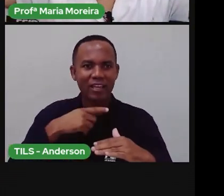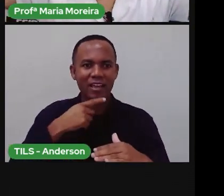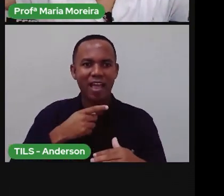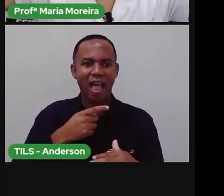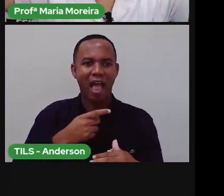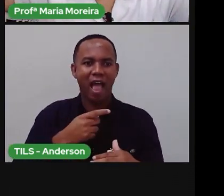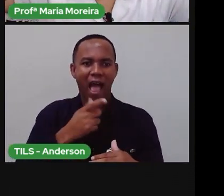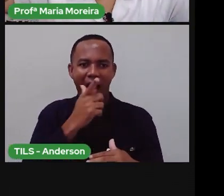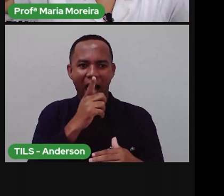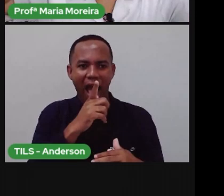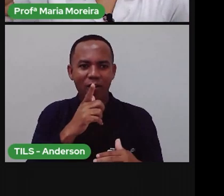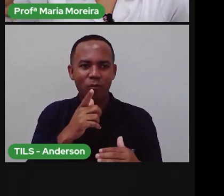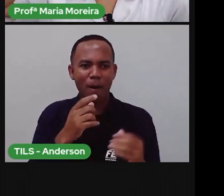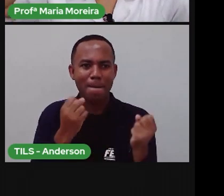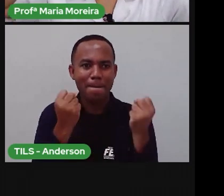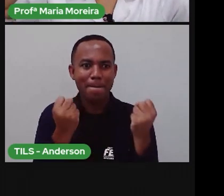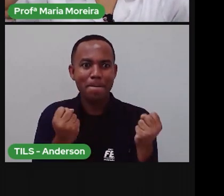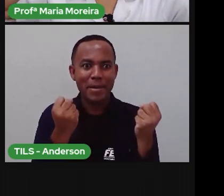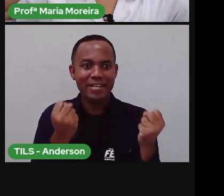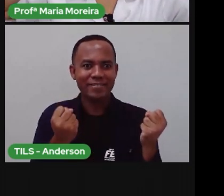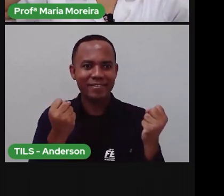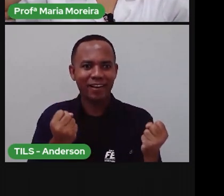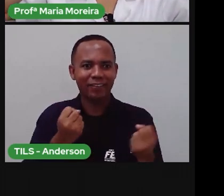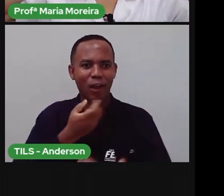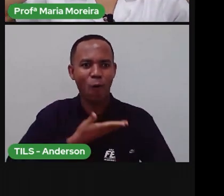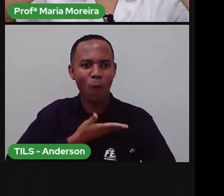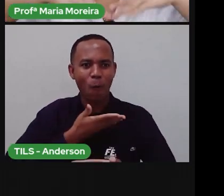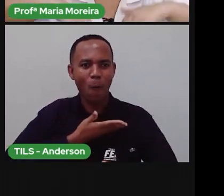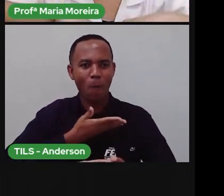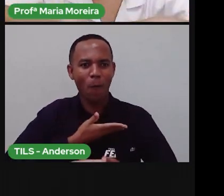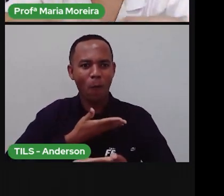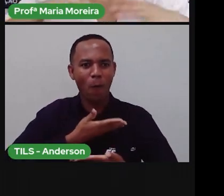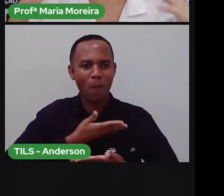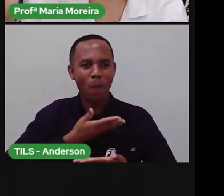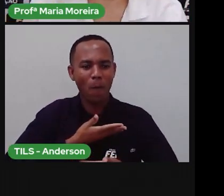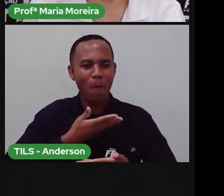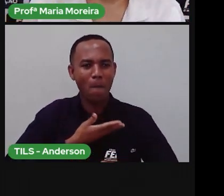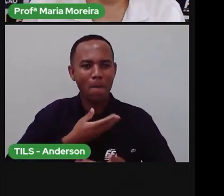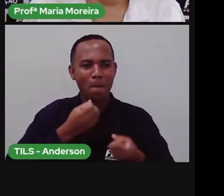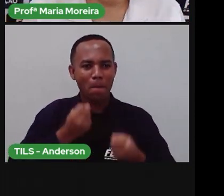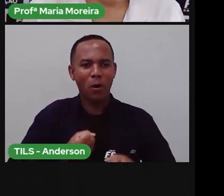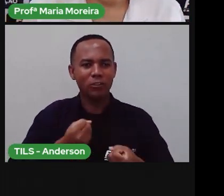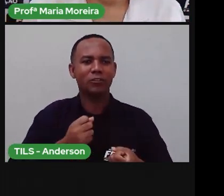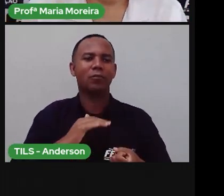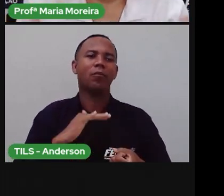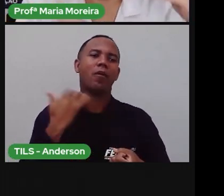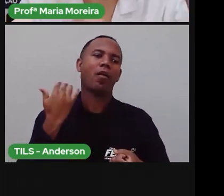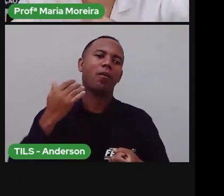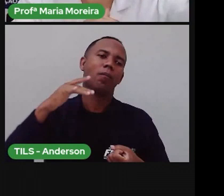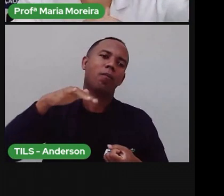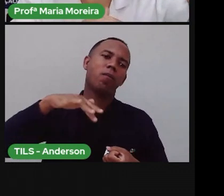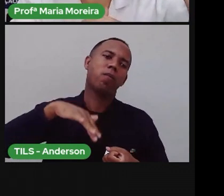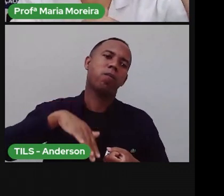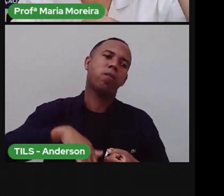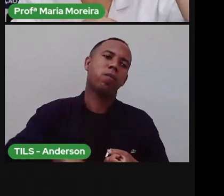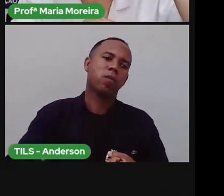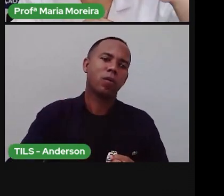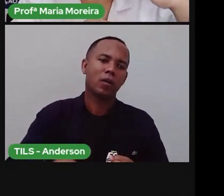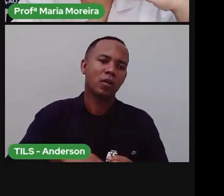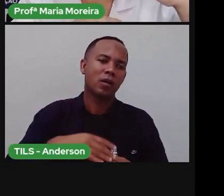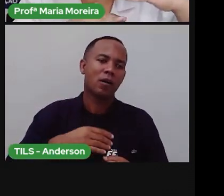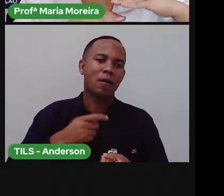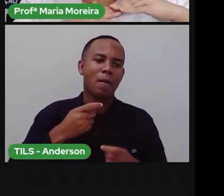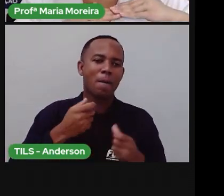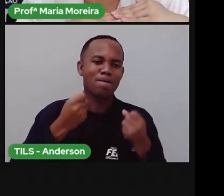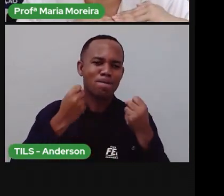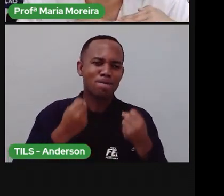vai pesando no corpo, né? E aí pode haver o quê? Morte. O ser humano, ele não vai aguentar a